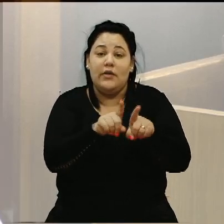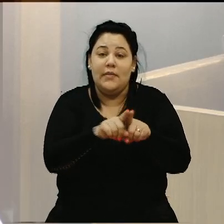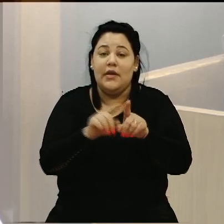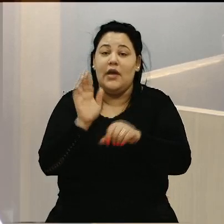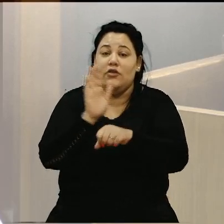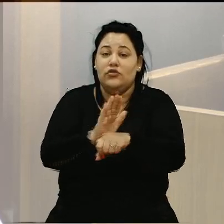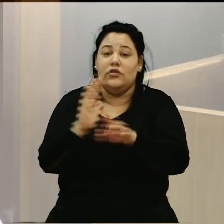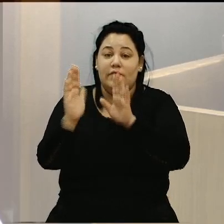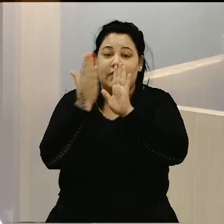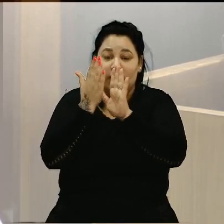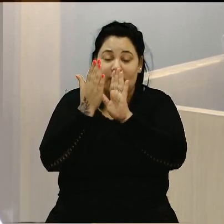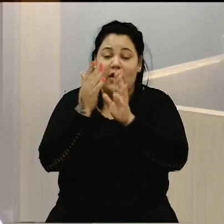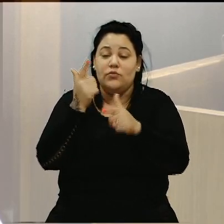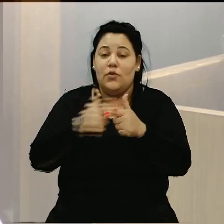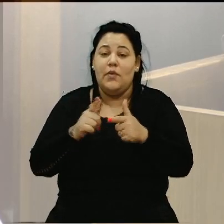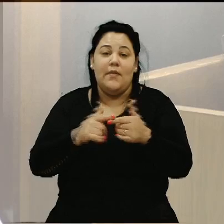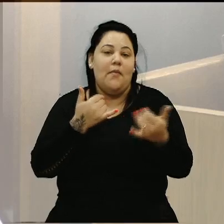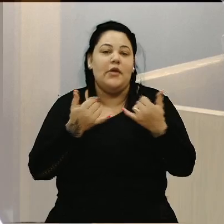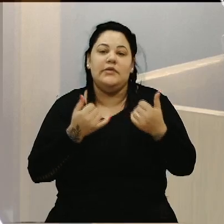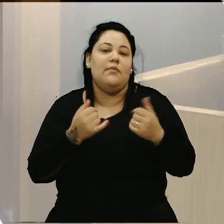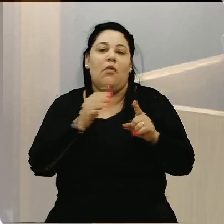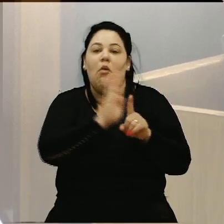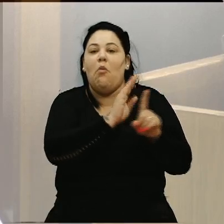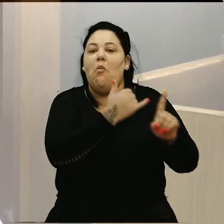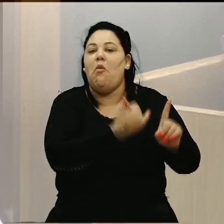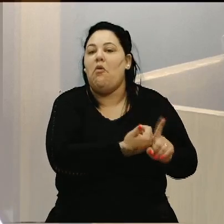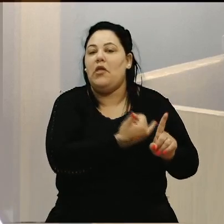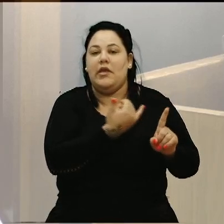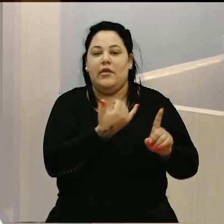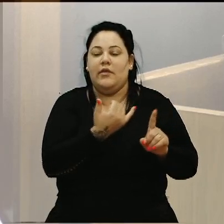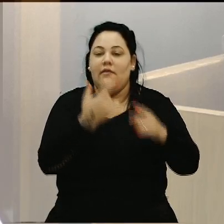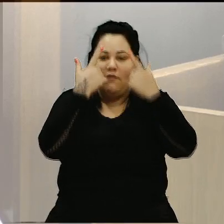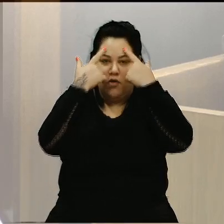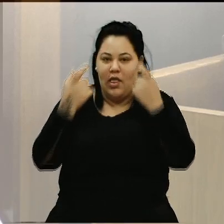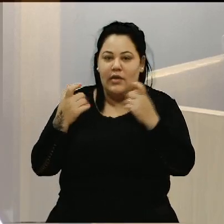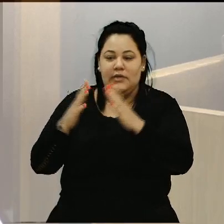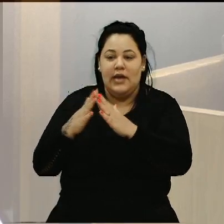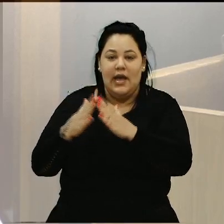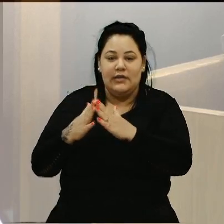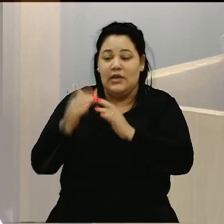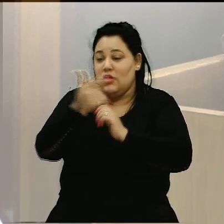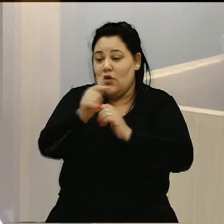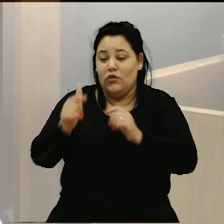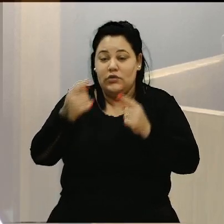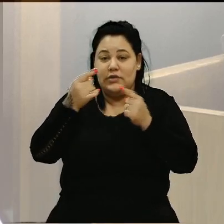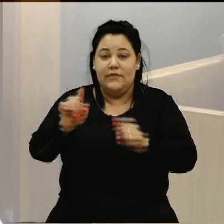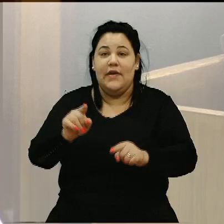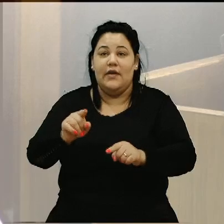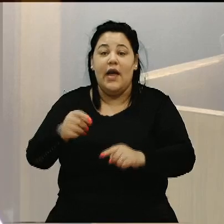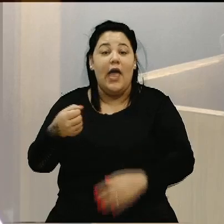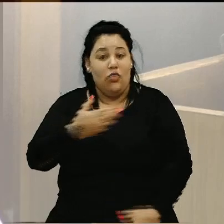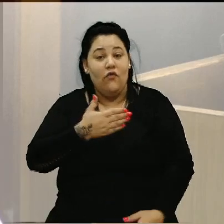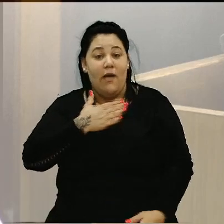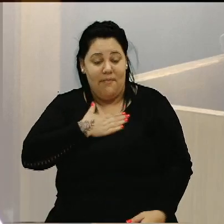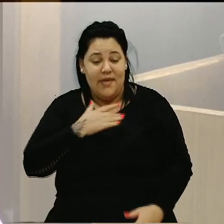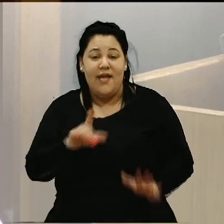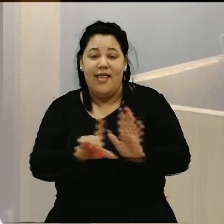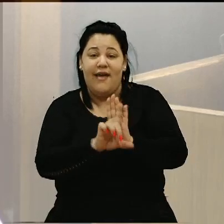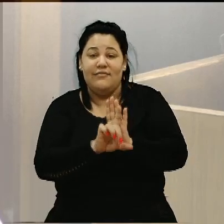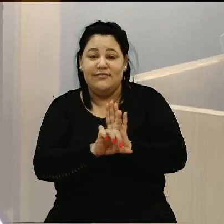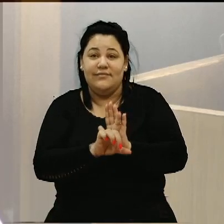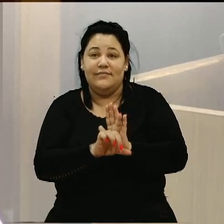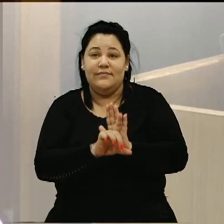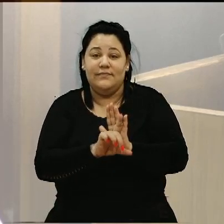bullying, violência doméstica e outros desafios. Isso é novo. Essa é a minha lei. Empresas